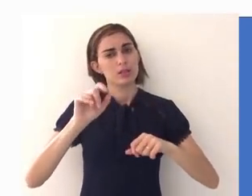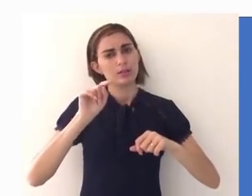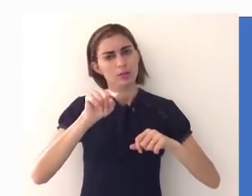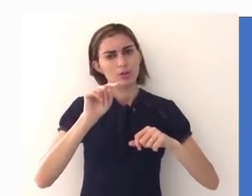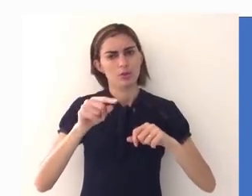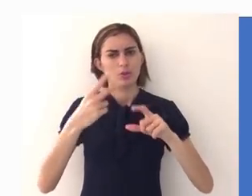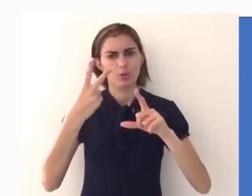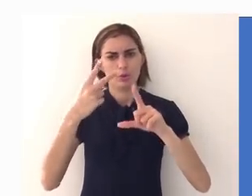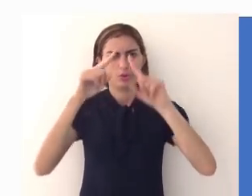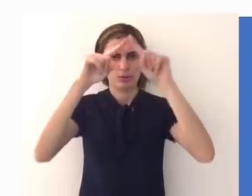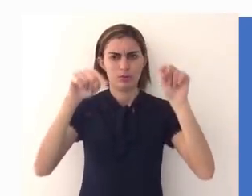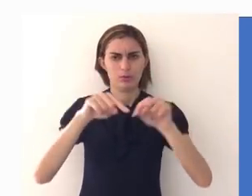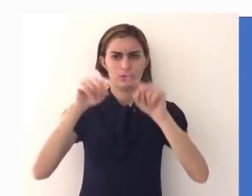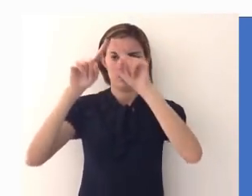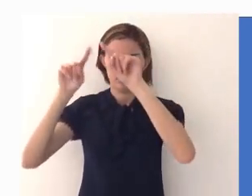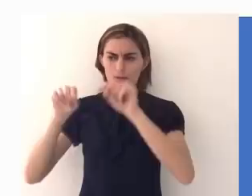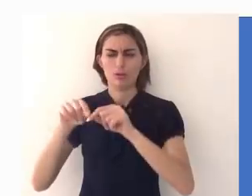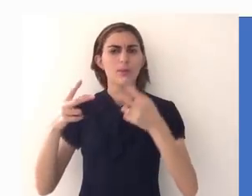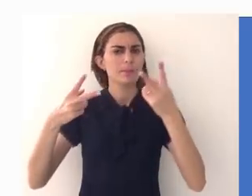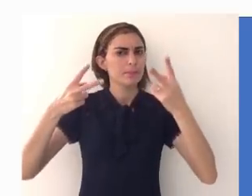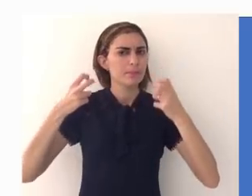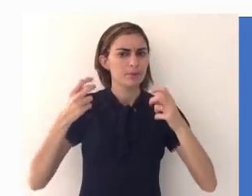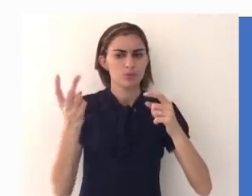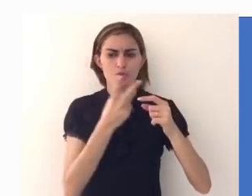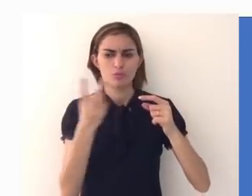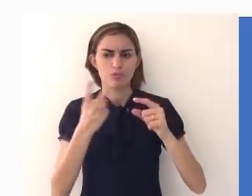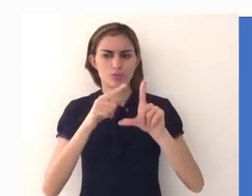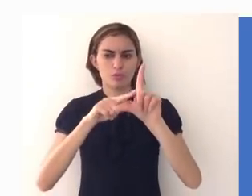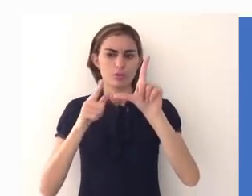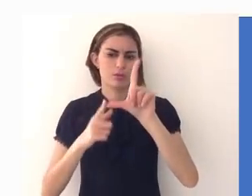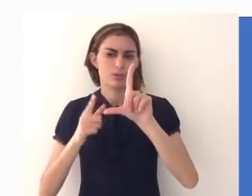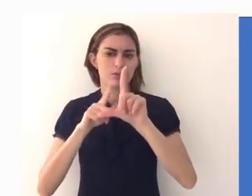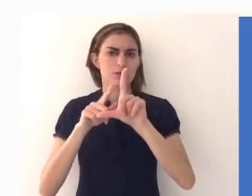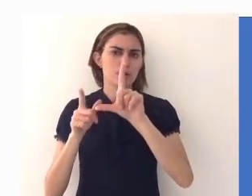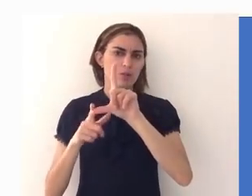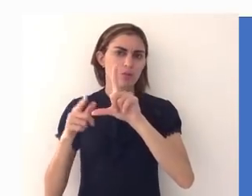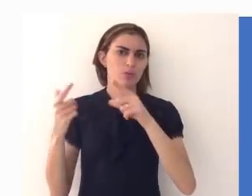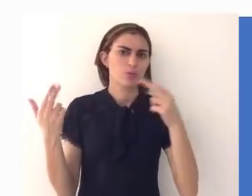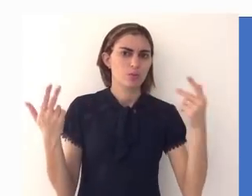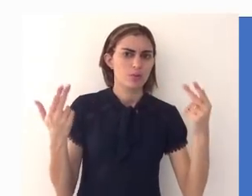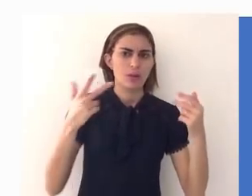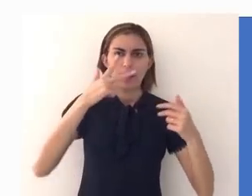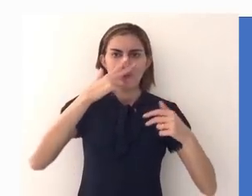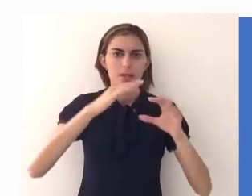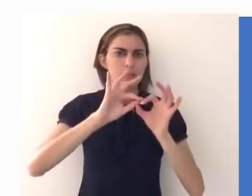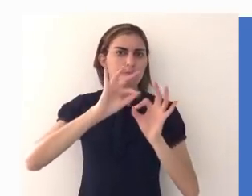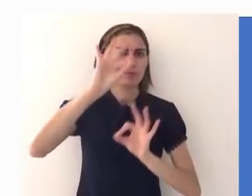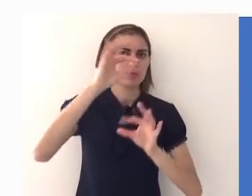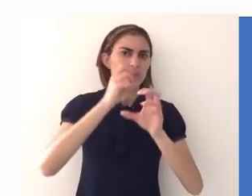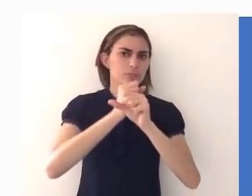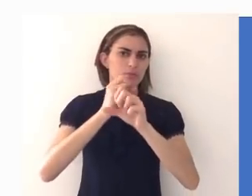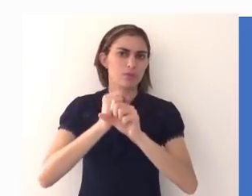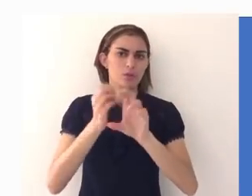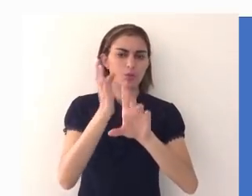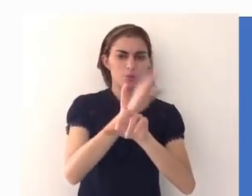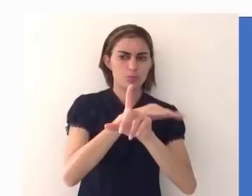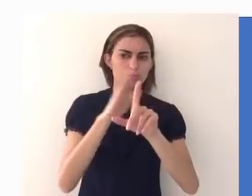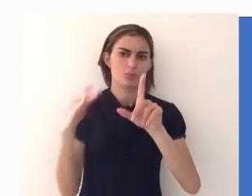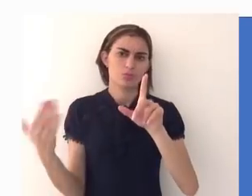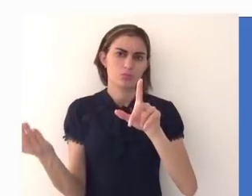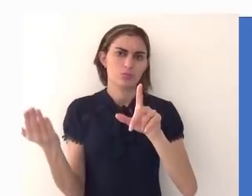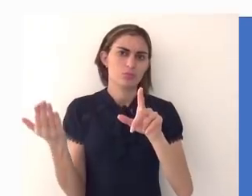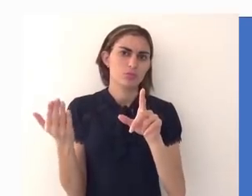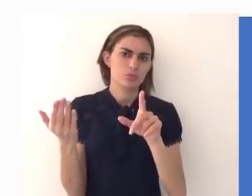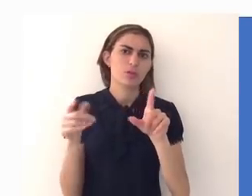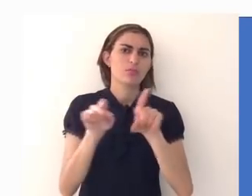eu olhei 2 triângulos e percebi que os 2 ângulos deles possuem as mesmas medidas e o lado entre esses